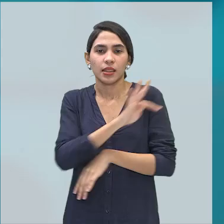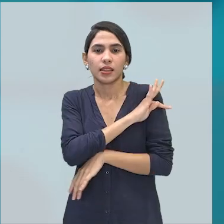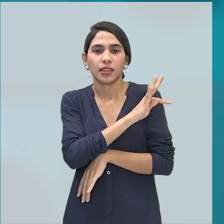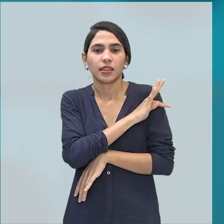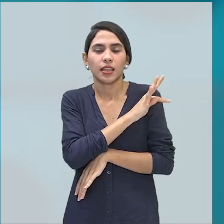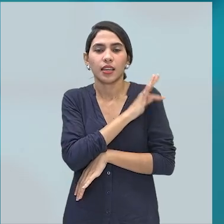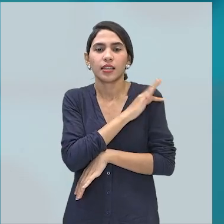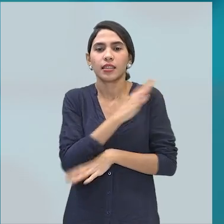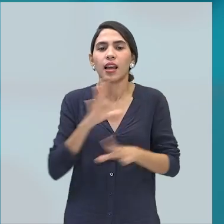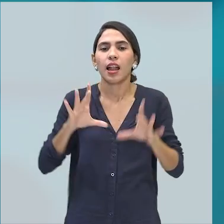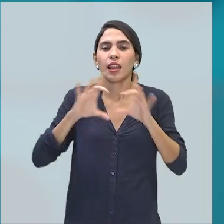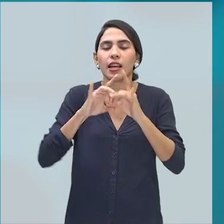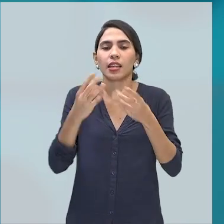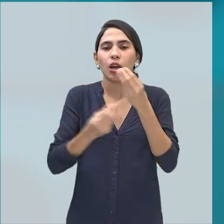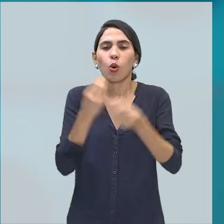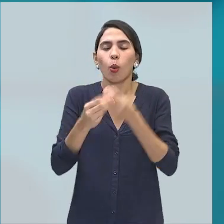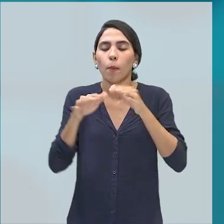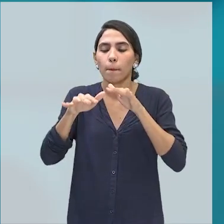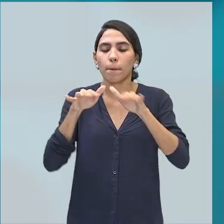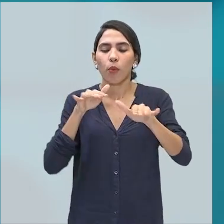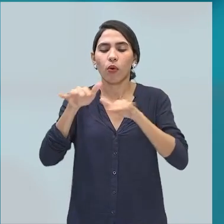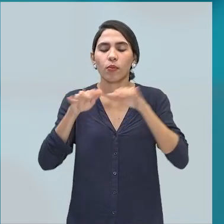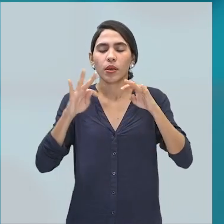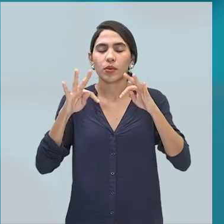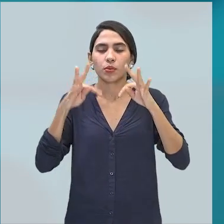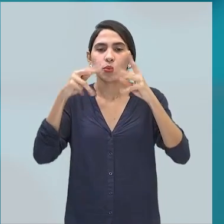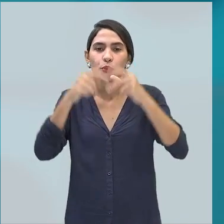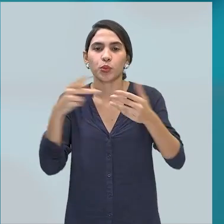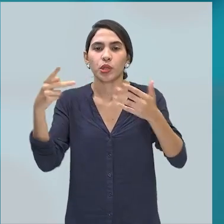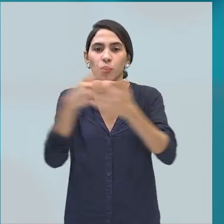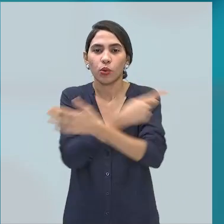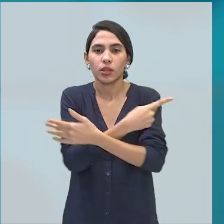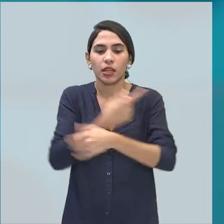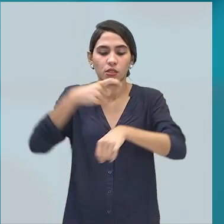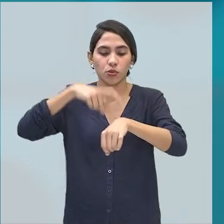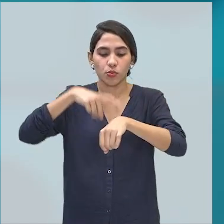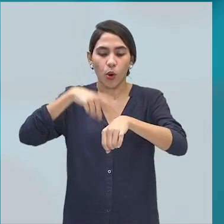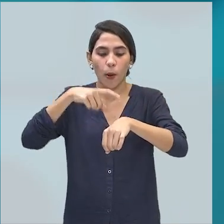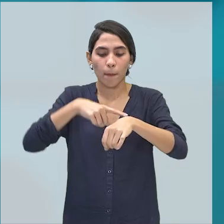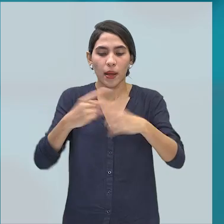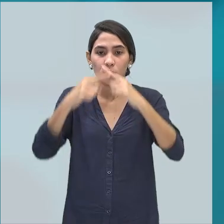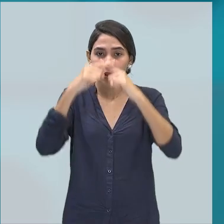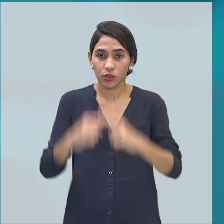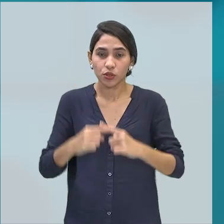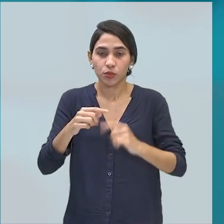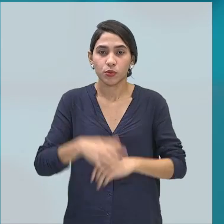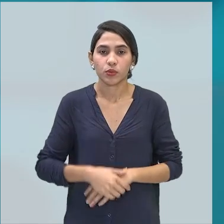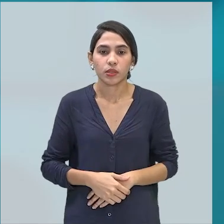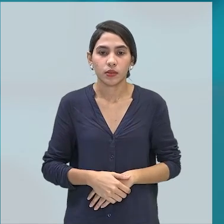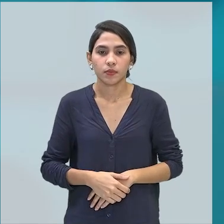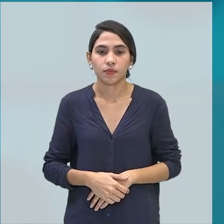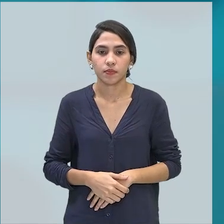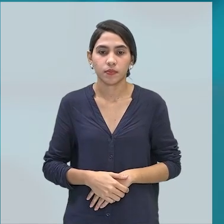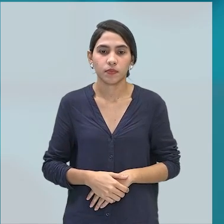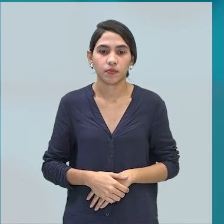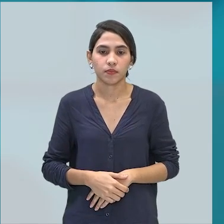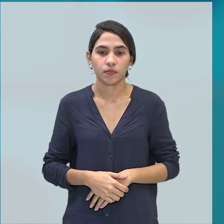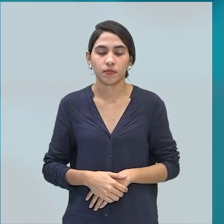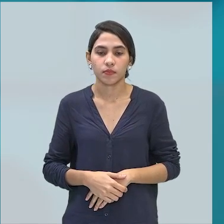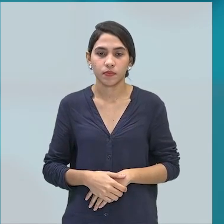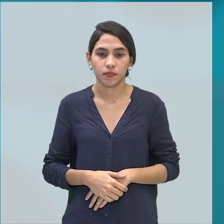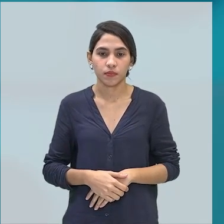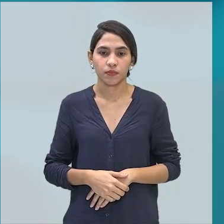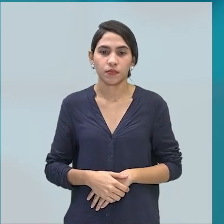aí à questão dos movimentos e de tudo que acontece ali com o Kenshi ou Kendoka durante a prática dessa